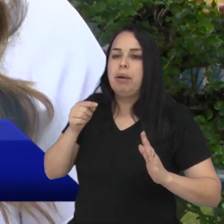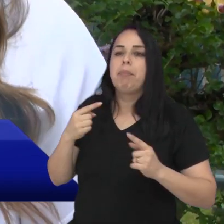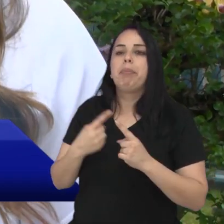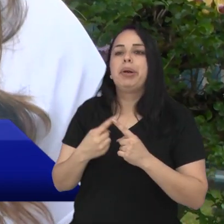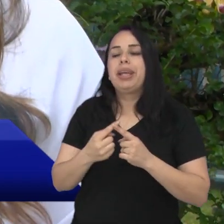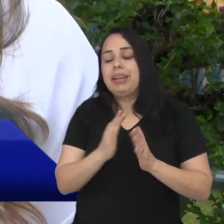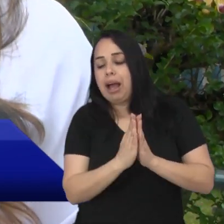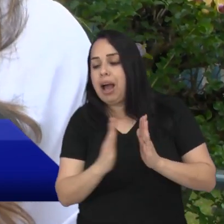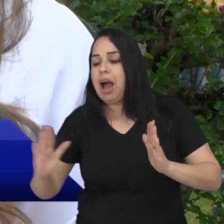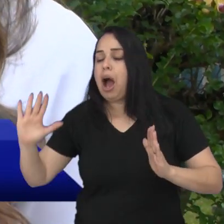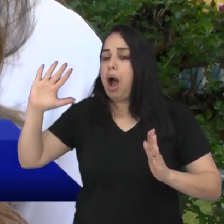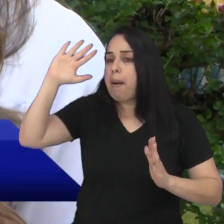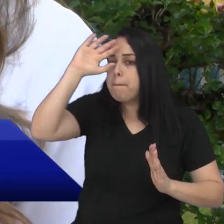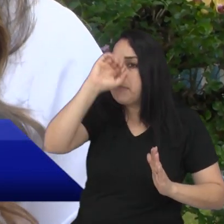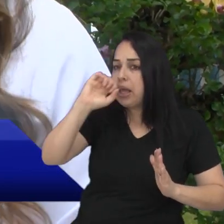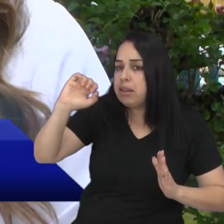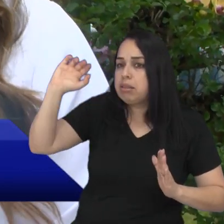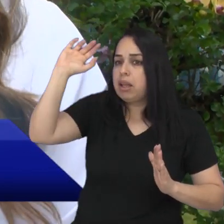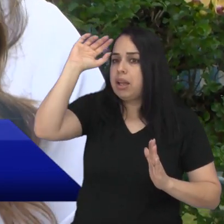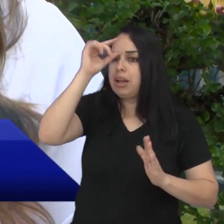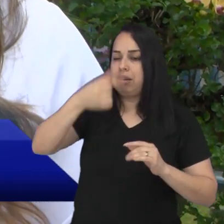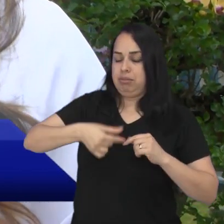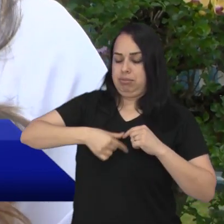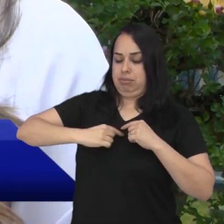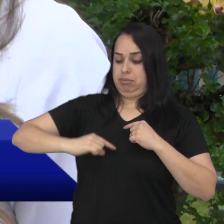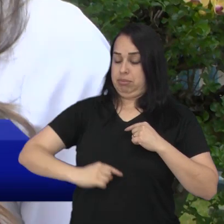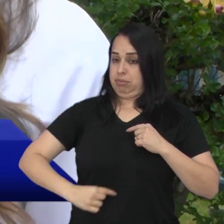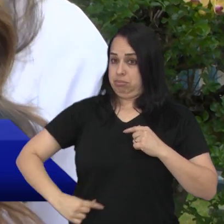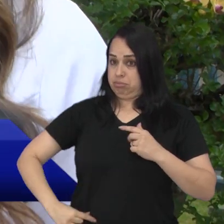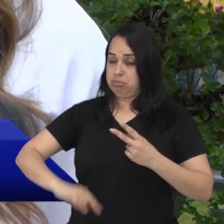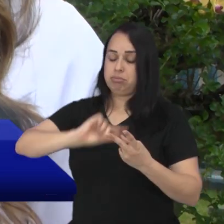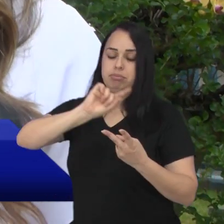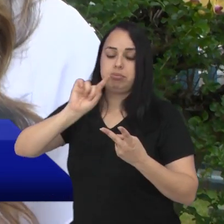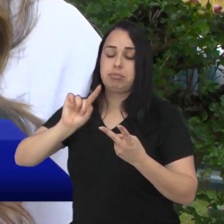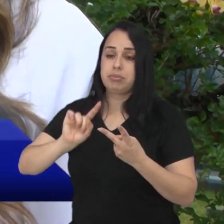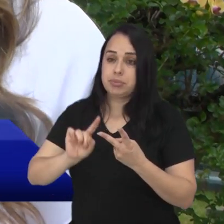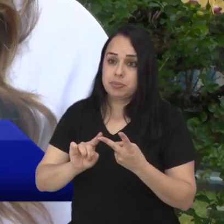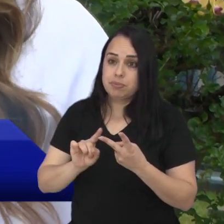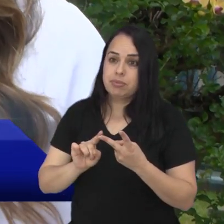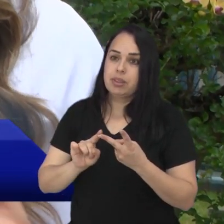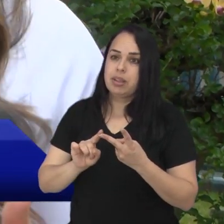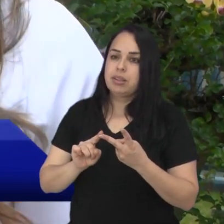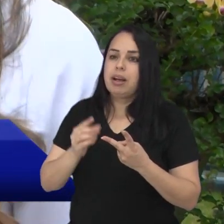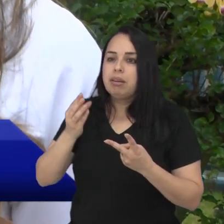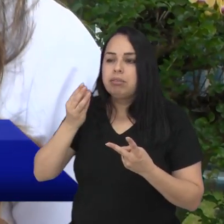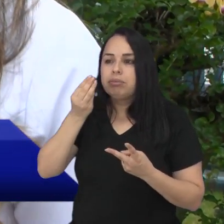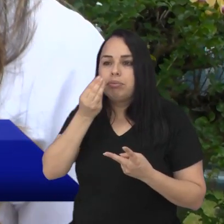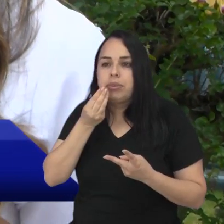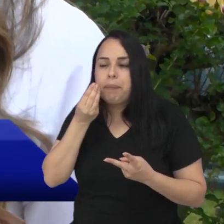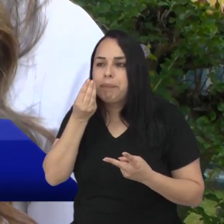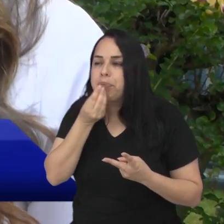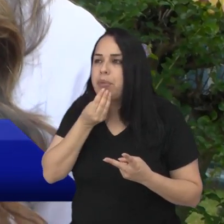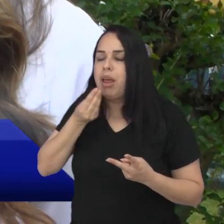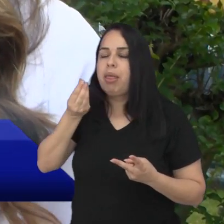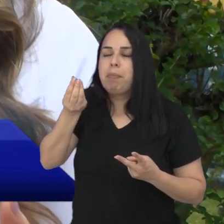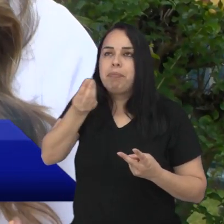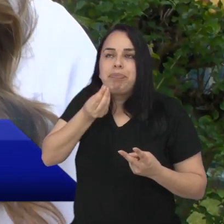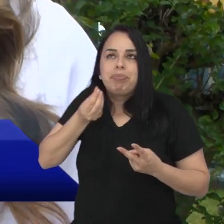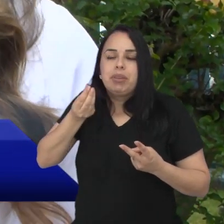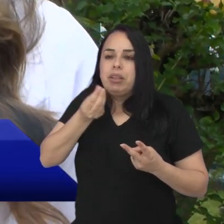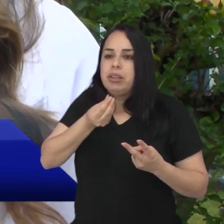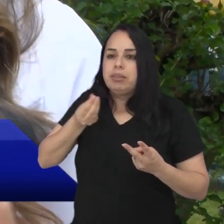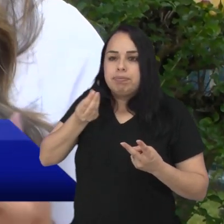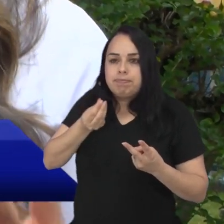porque é onde a criança está se desenvolvendo, tanto a parte do trato gastrointestinal, a questão também de ter as novas experiências, testar